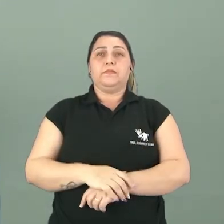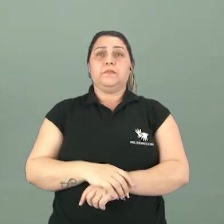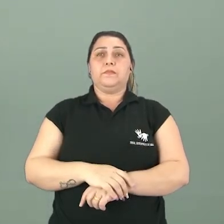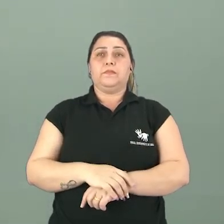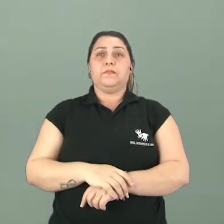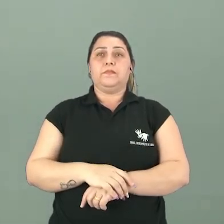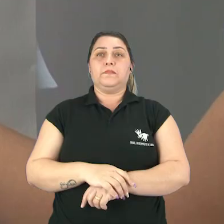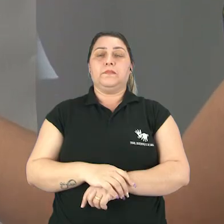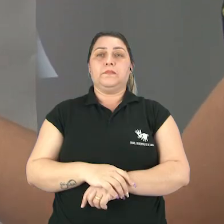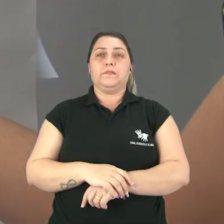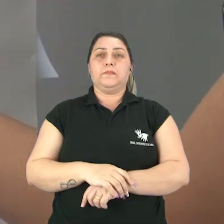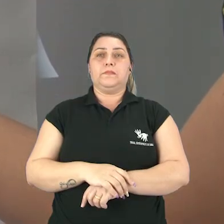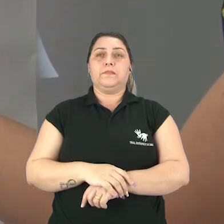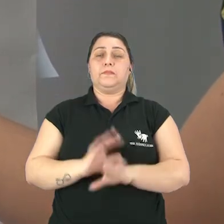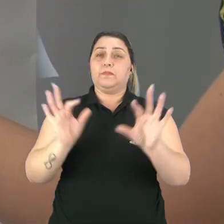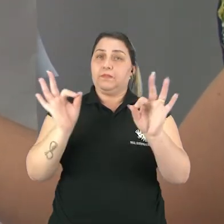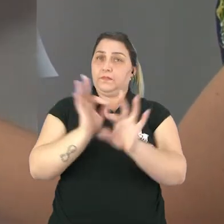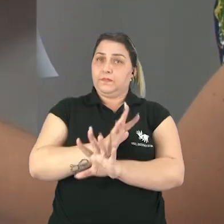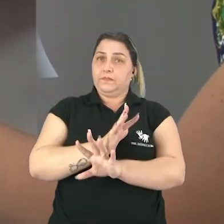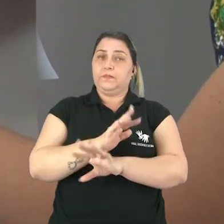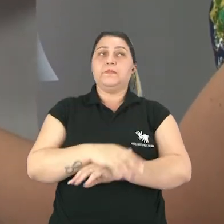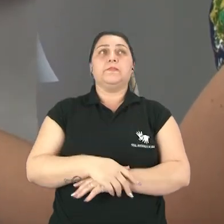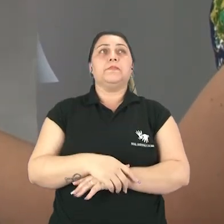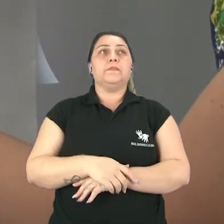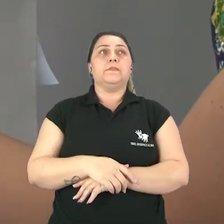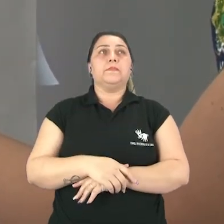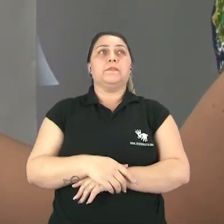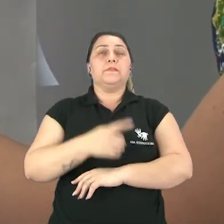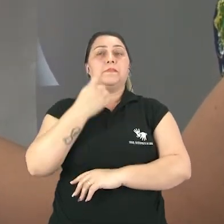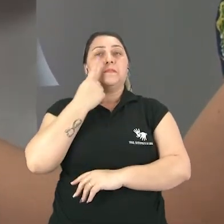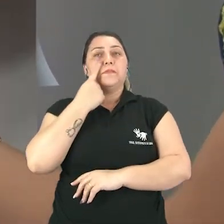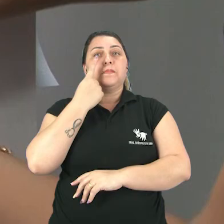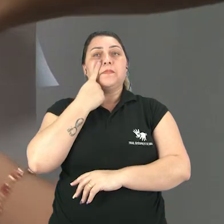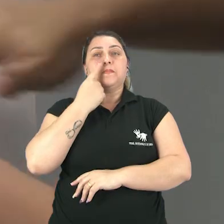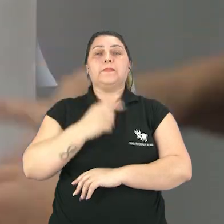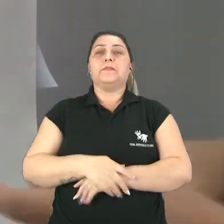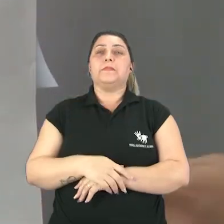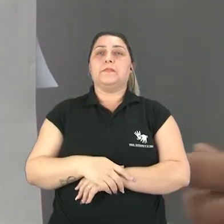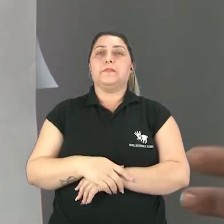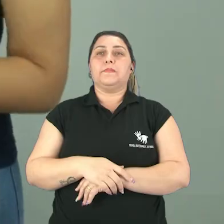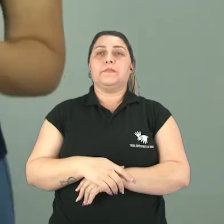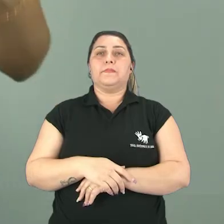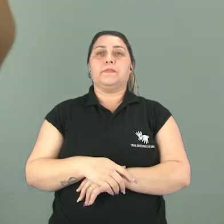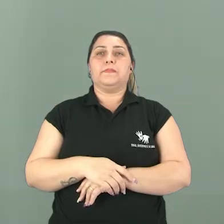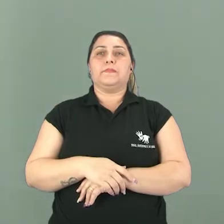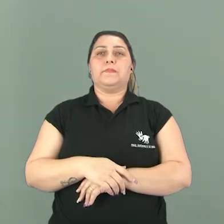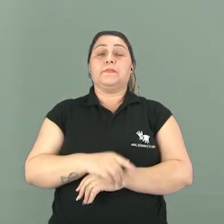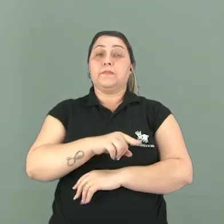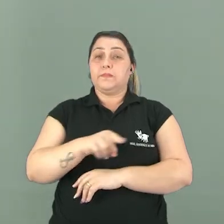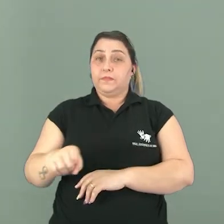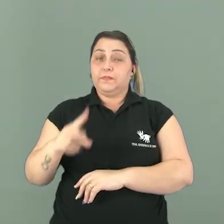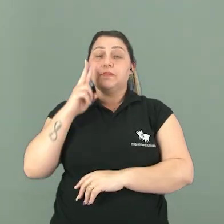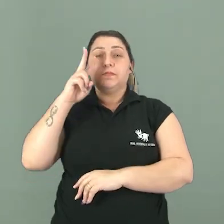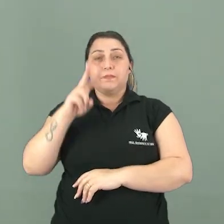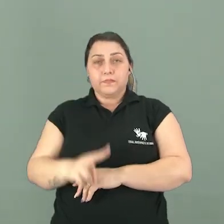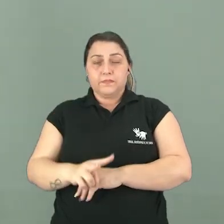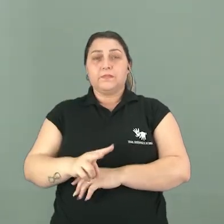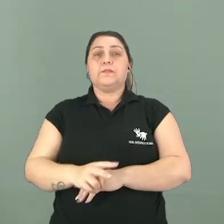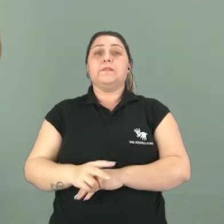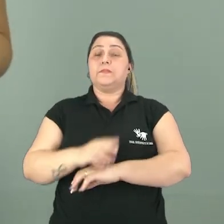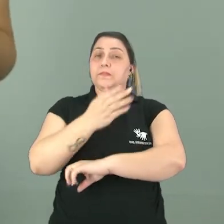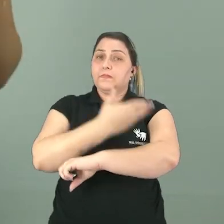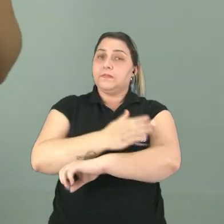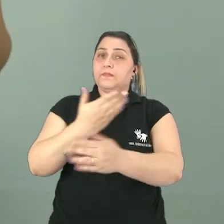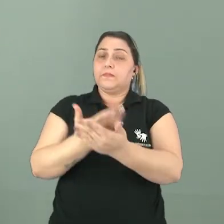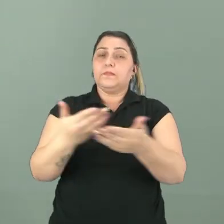Vamos, então, concluir. E olhem só. Então, vocês puderam ver aqui na prática,